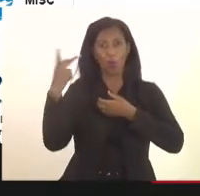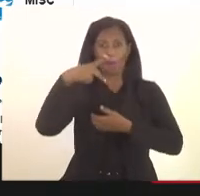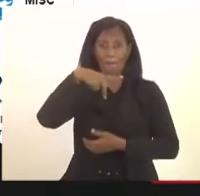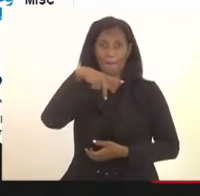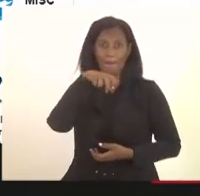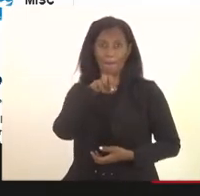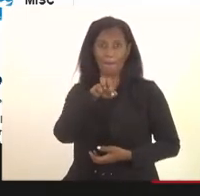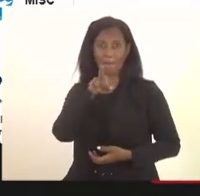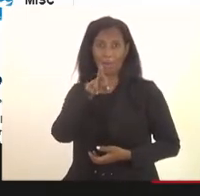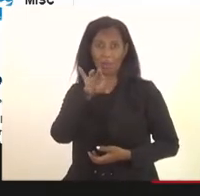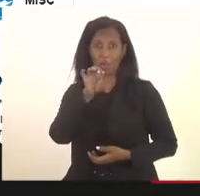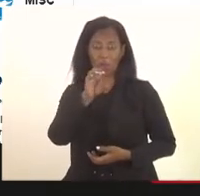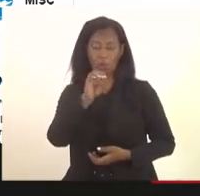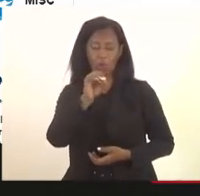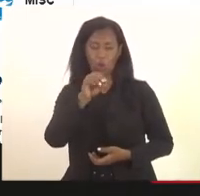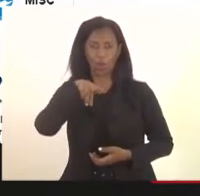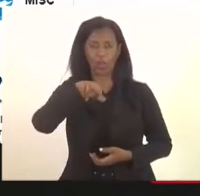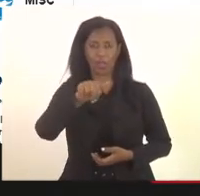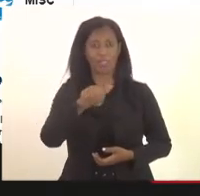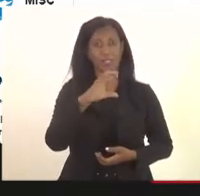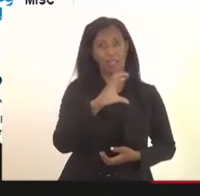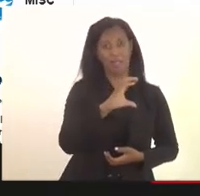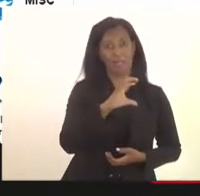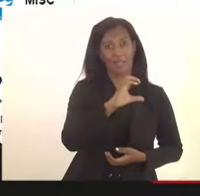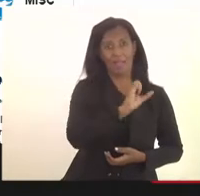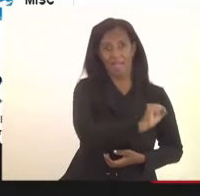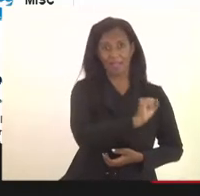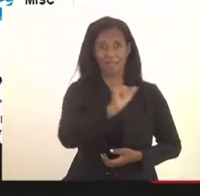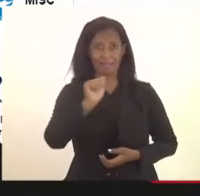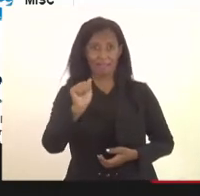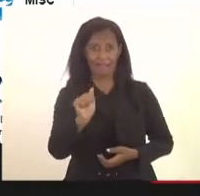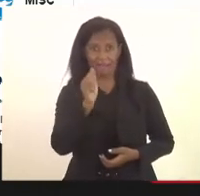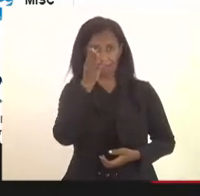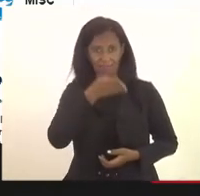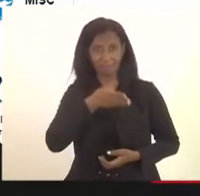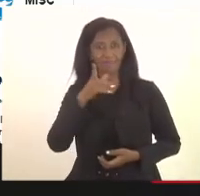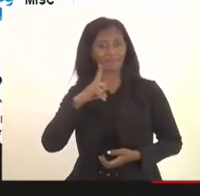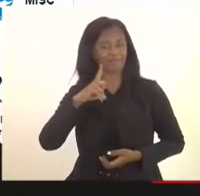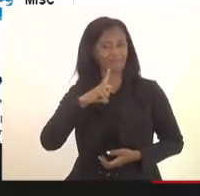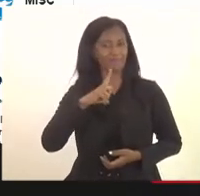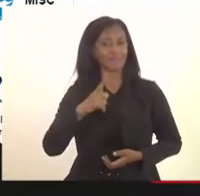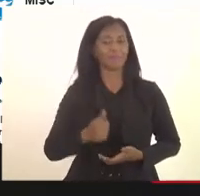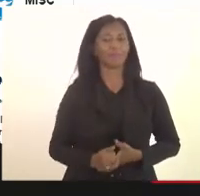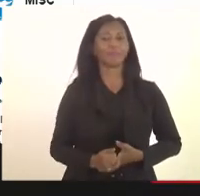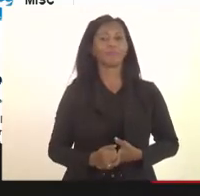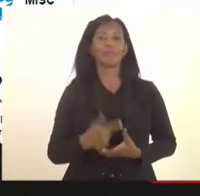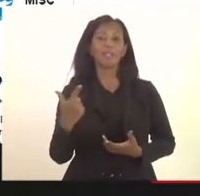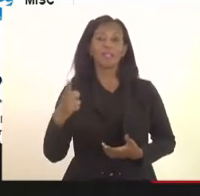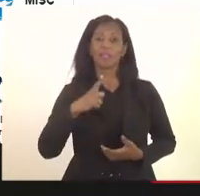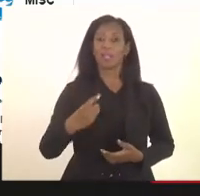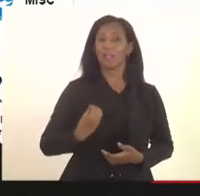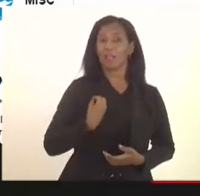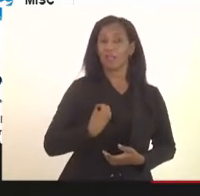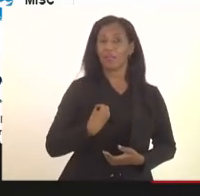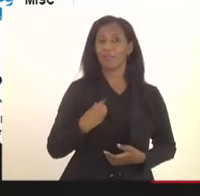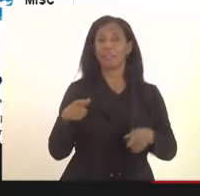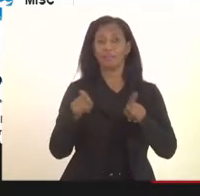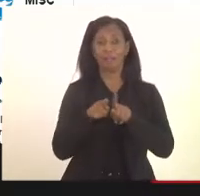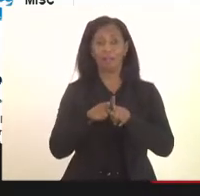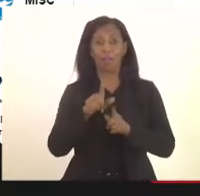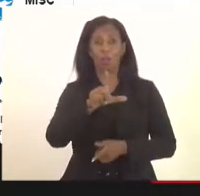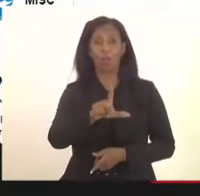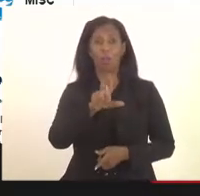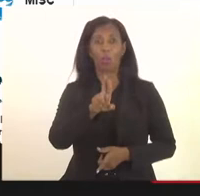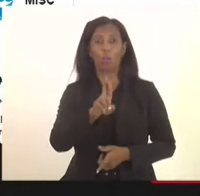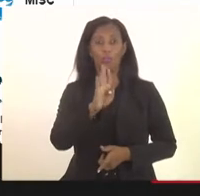Petróleo Brasil S.A., que é o que a gente vai conversar hoje, com a produção e produção. Tem a presença na área de lubrificantes, com